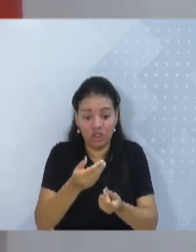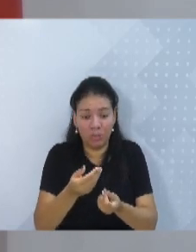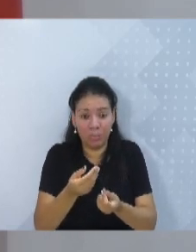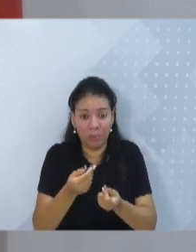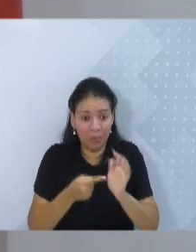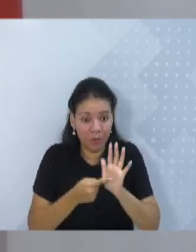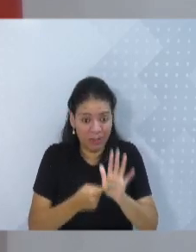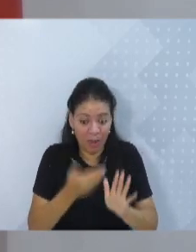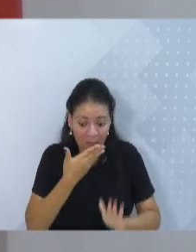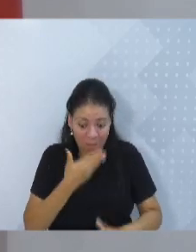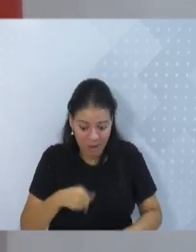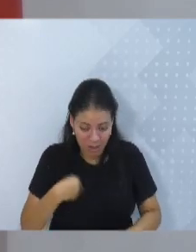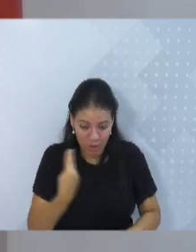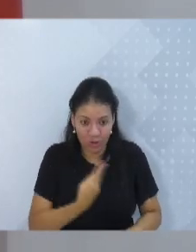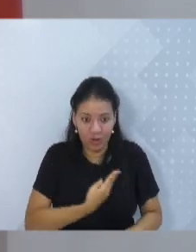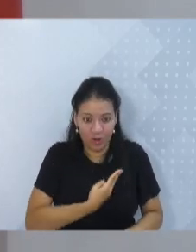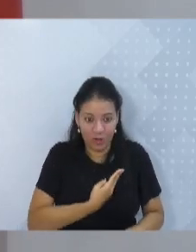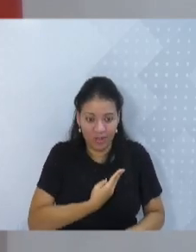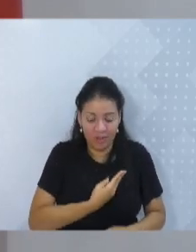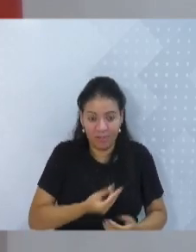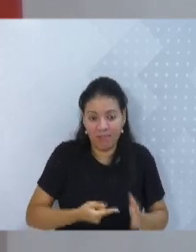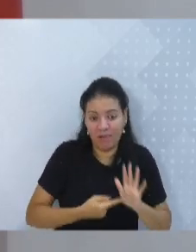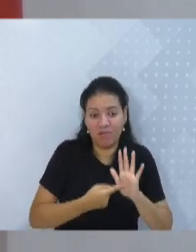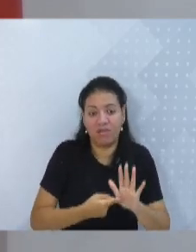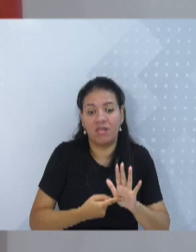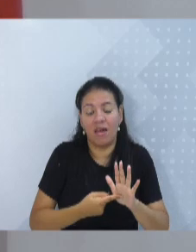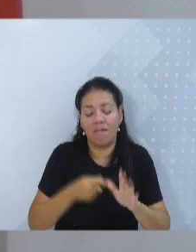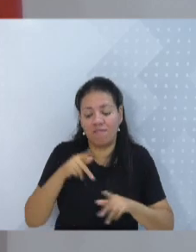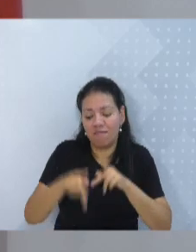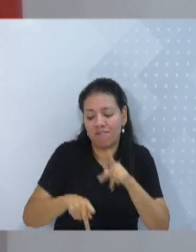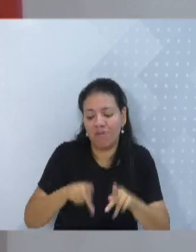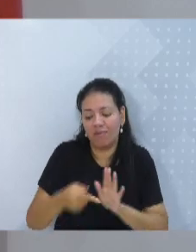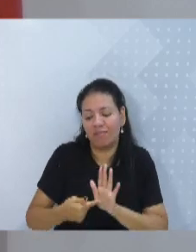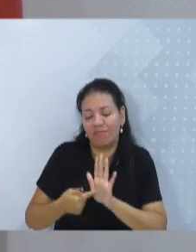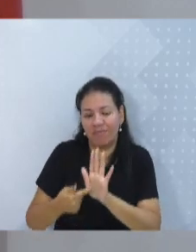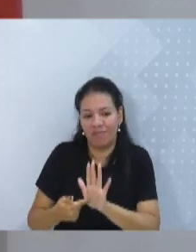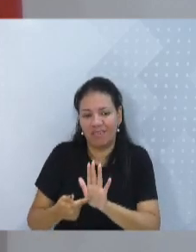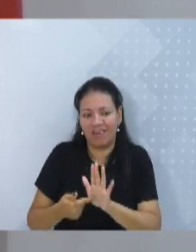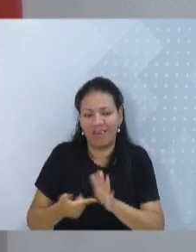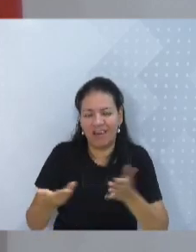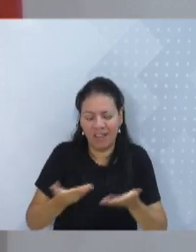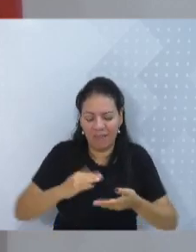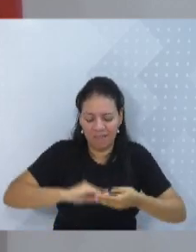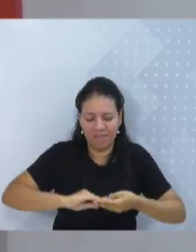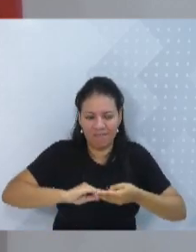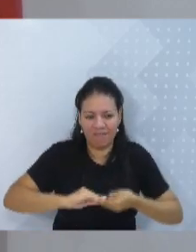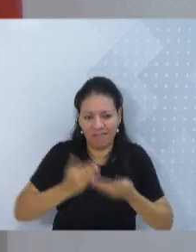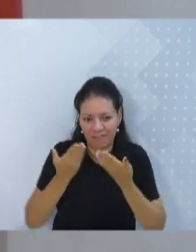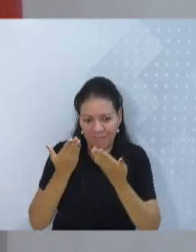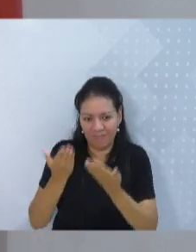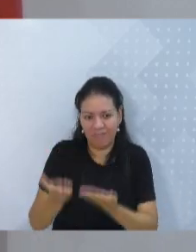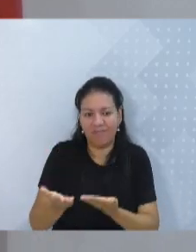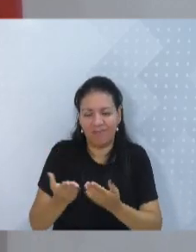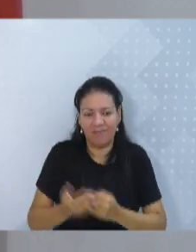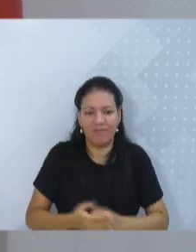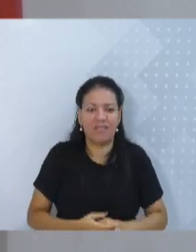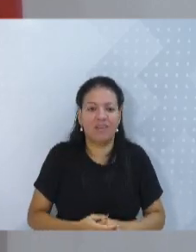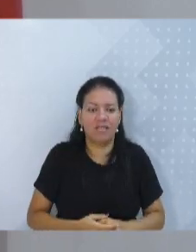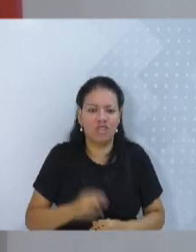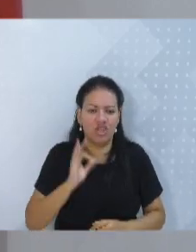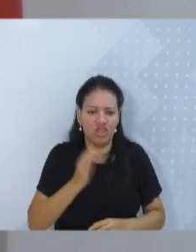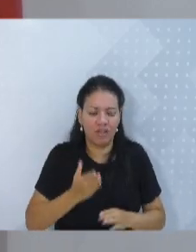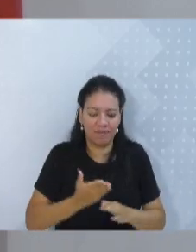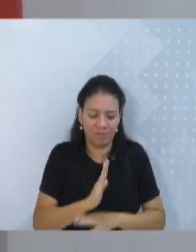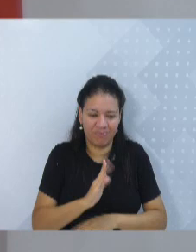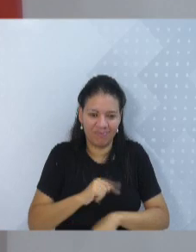para que a gente possa entregar para a população então eu quero te parabenizar e eu sei que eu já passei meu